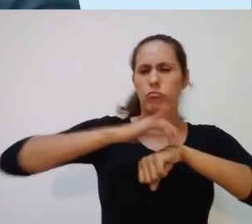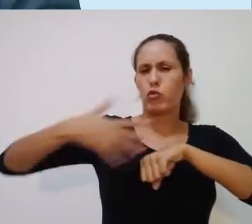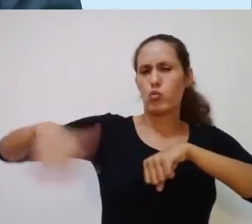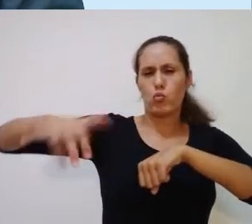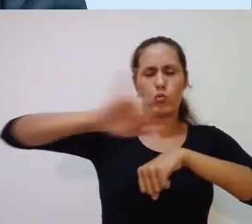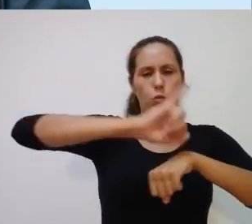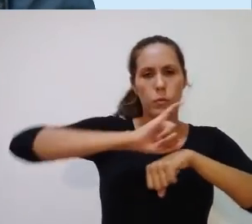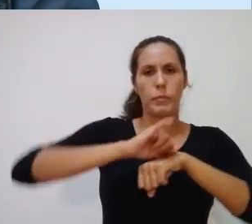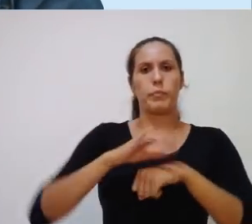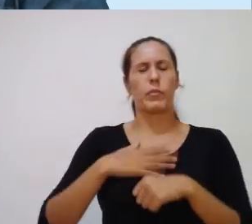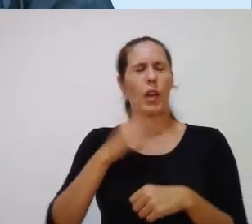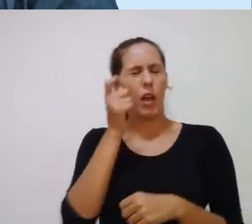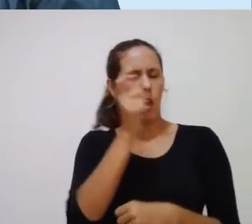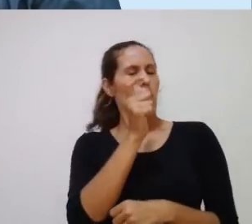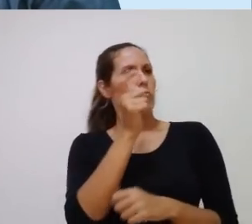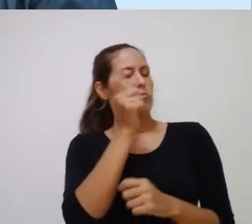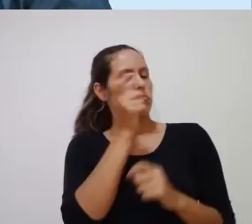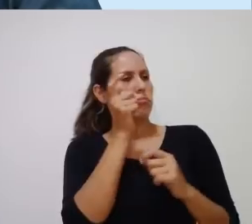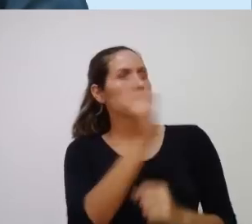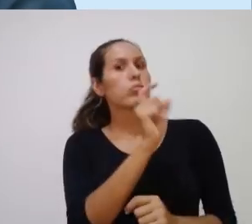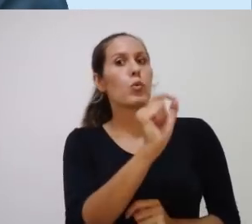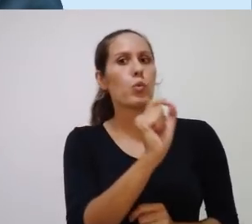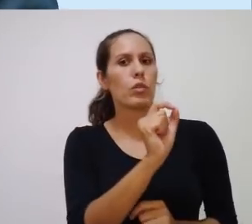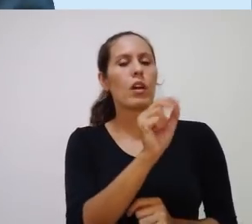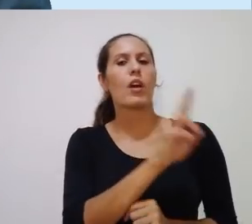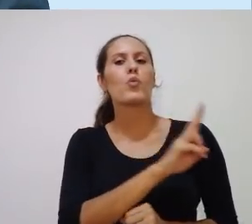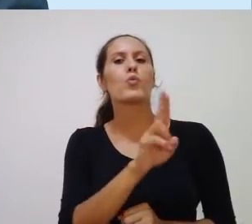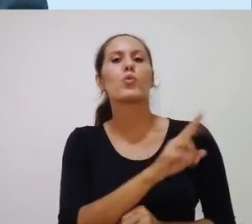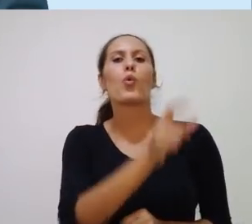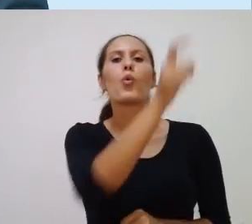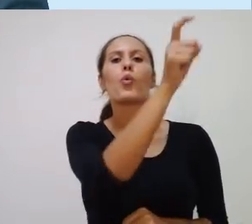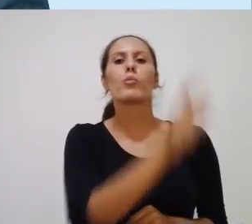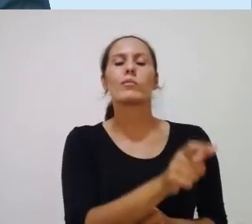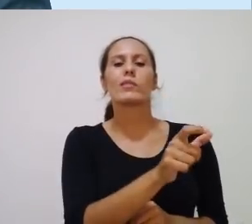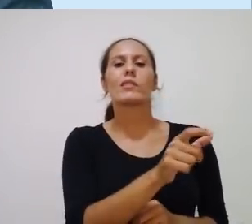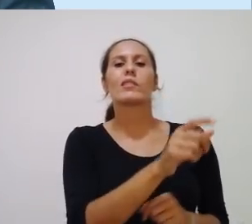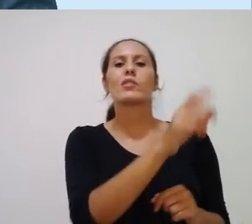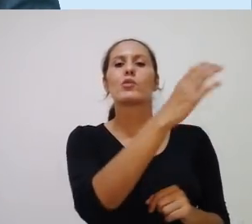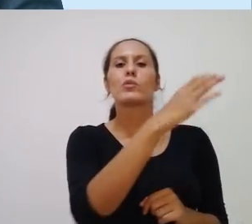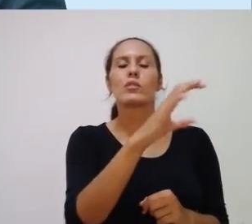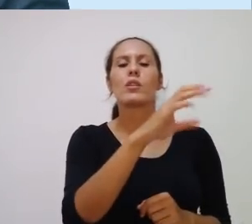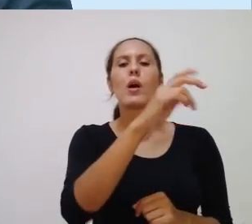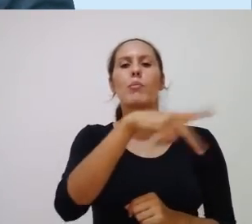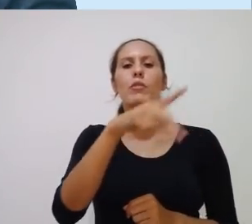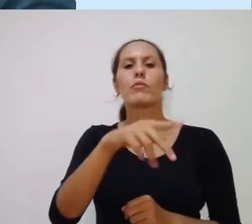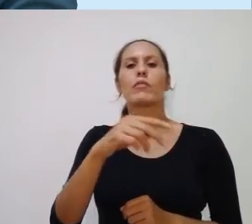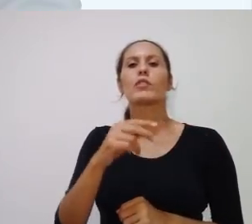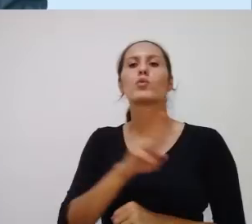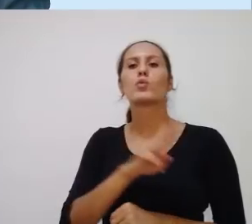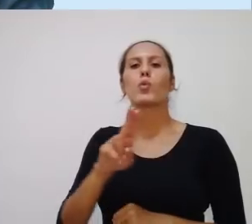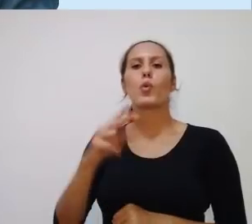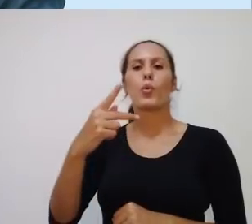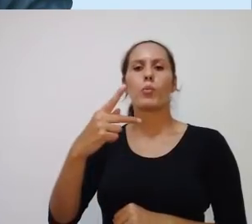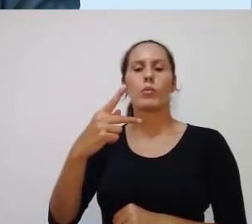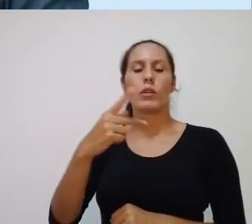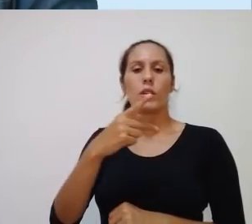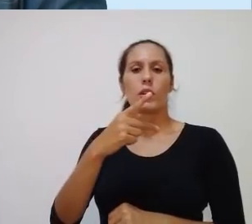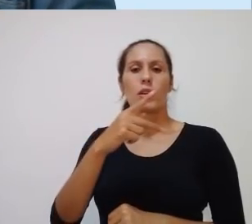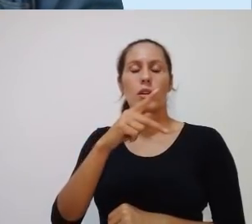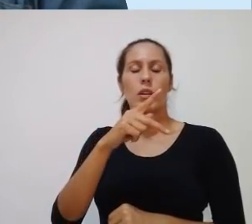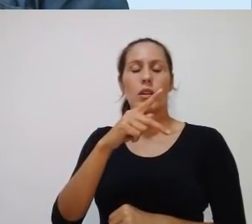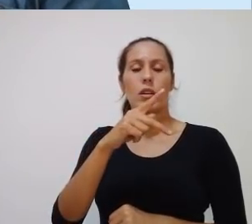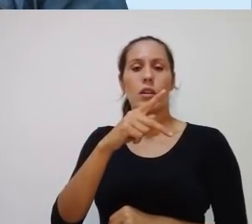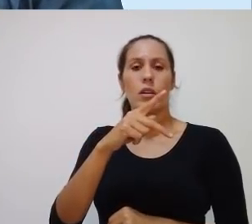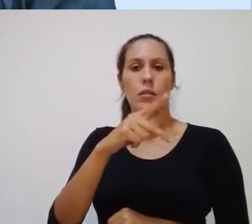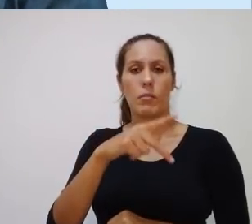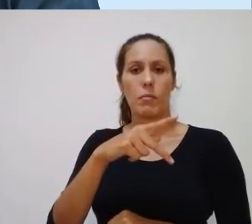professor fez referência ao nome de um cientista, de um professor chamado Padre Jorge Pullman. E depois dessa referência